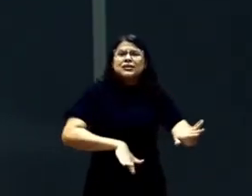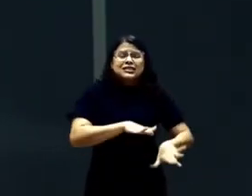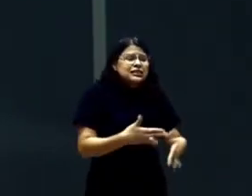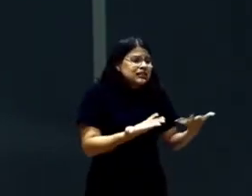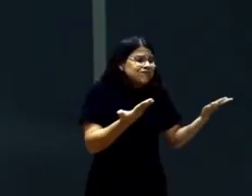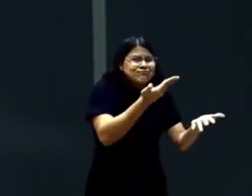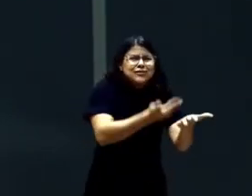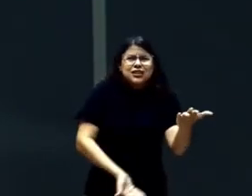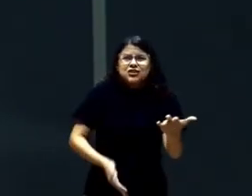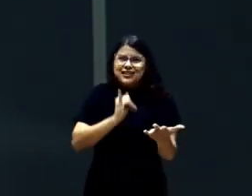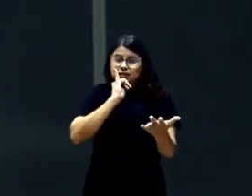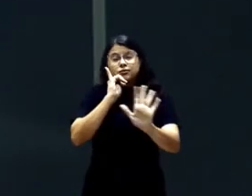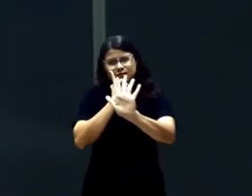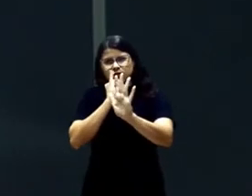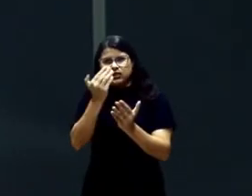são necessárias.